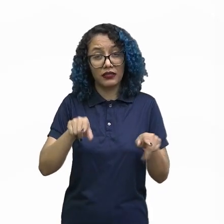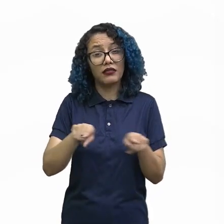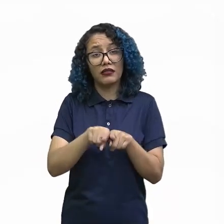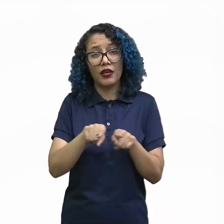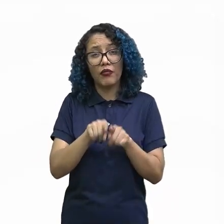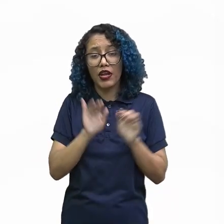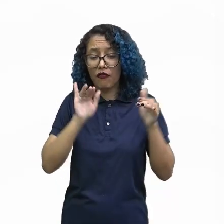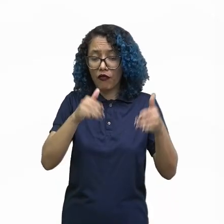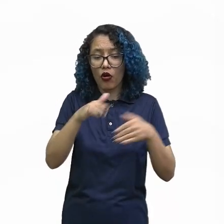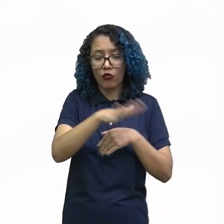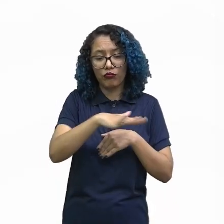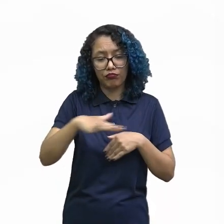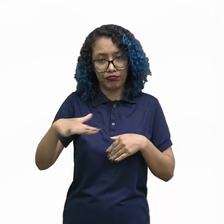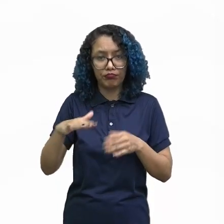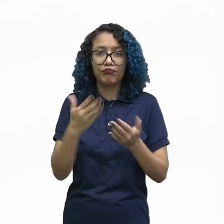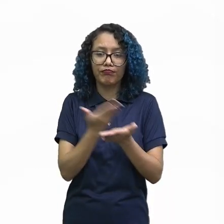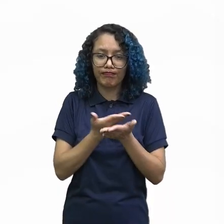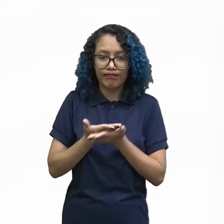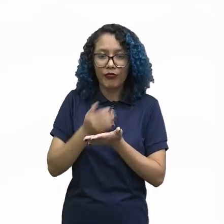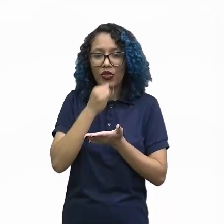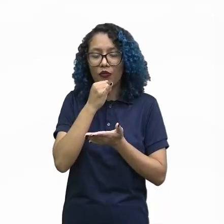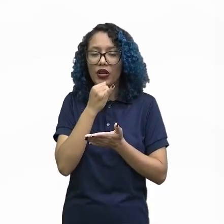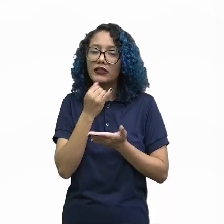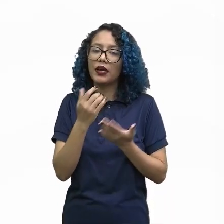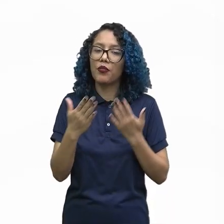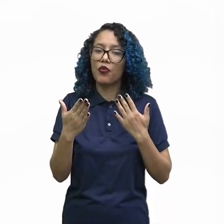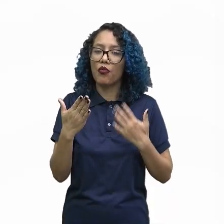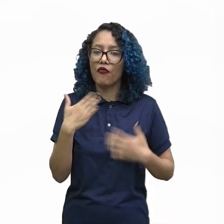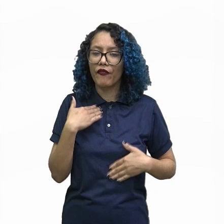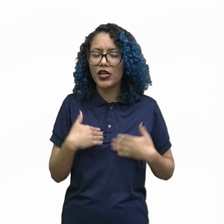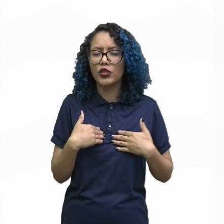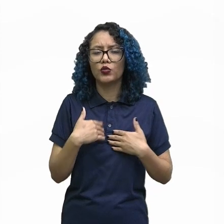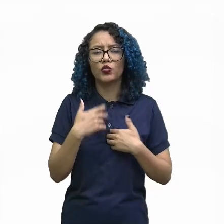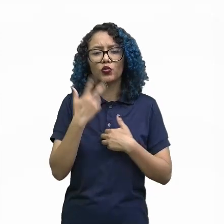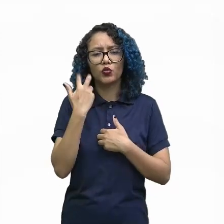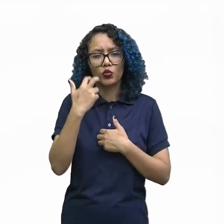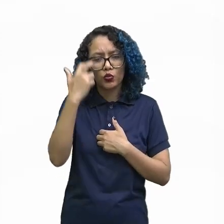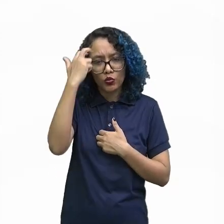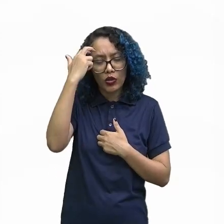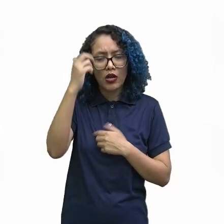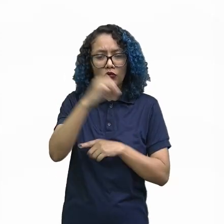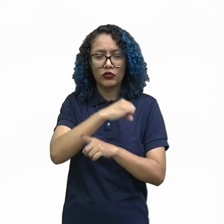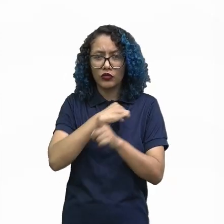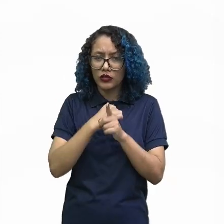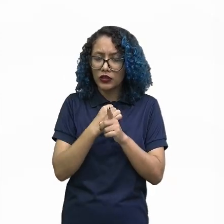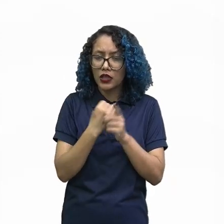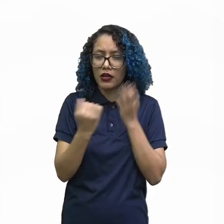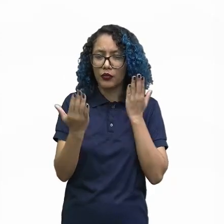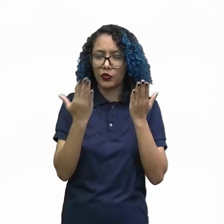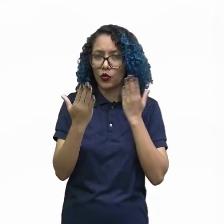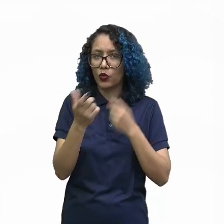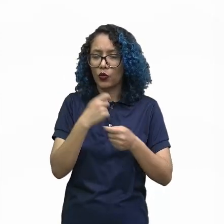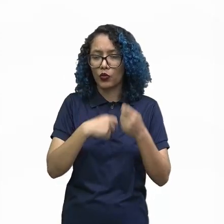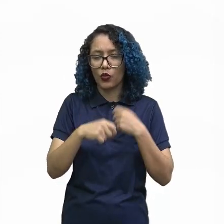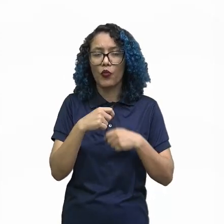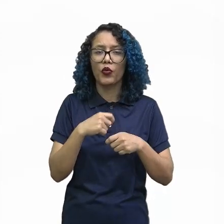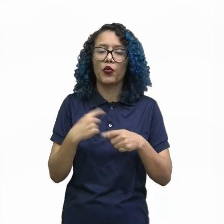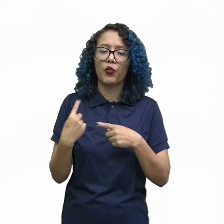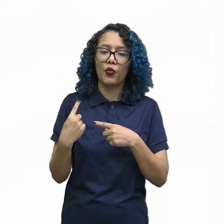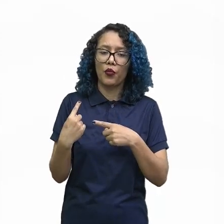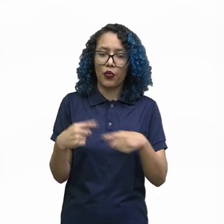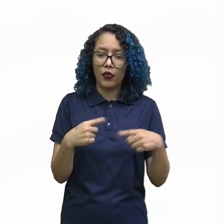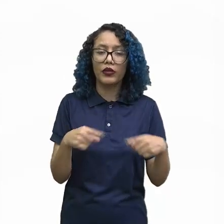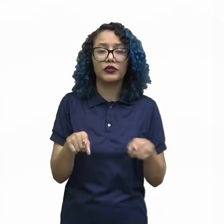campos de estudo, como o campo físico, cultural, social, psicológico, econômico,